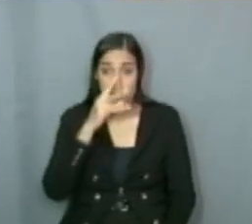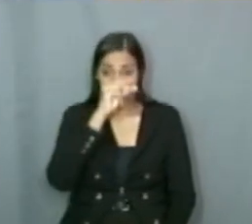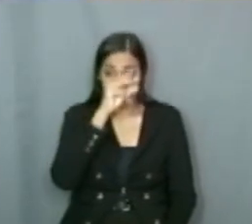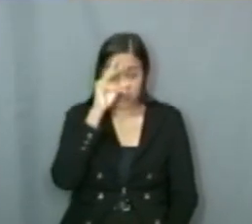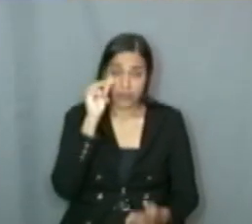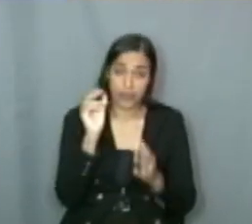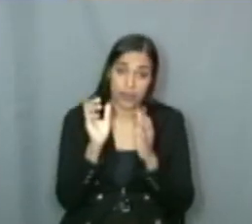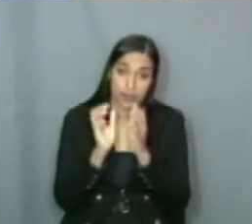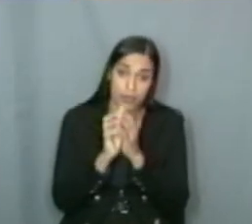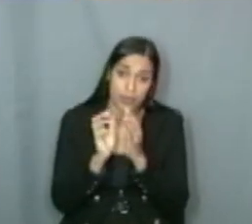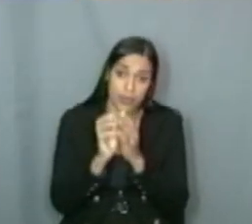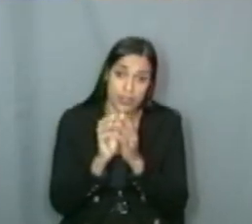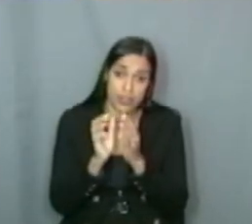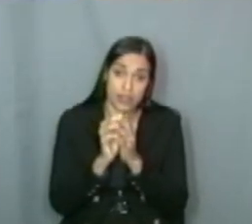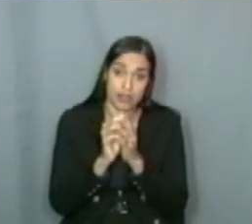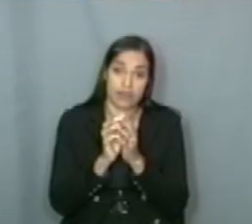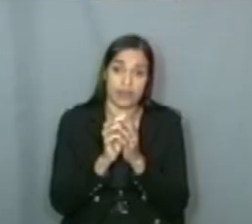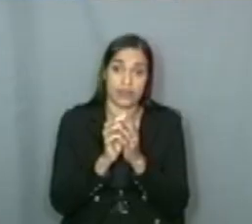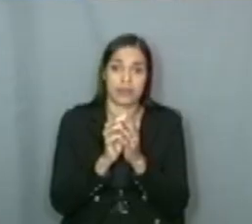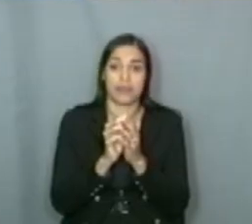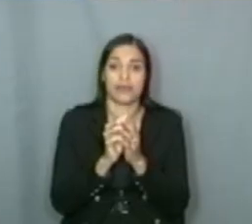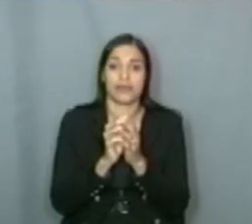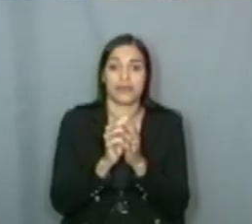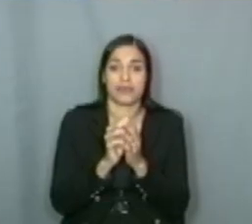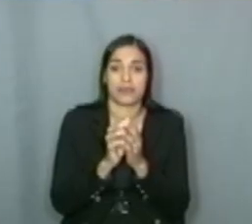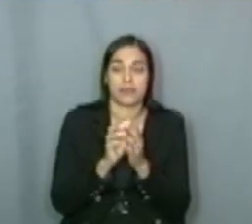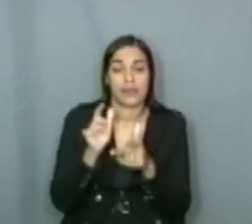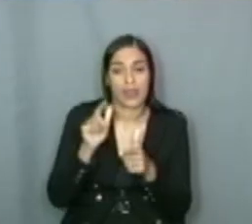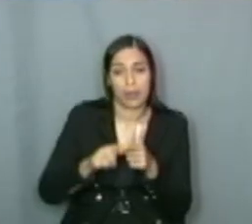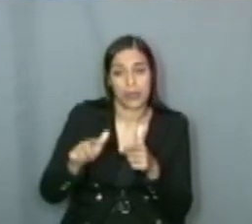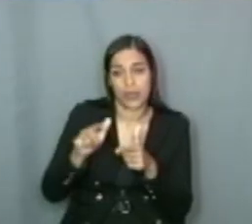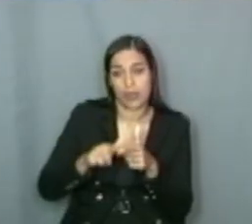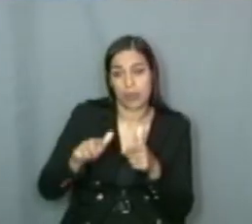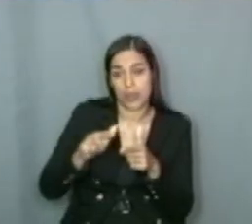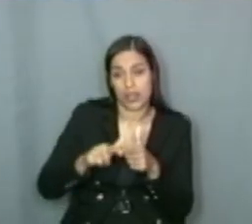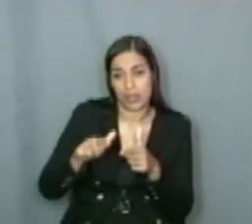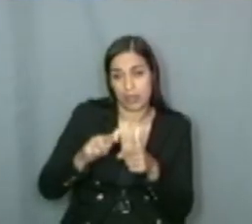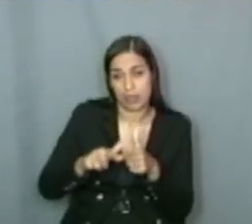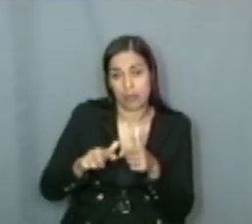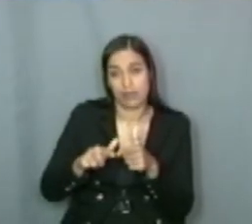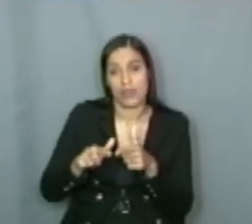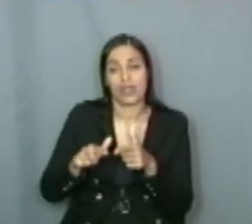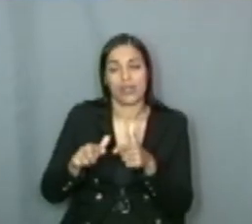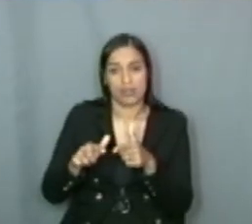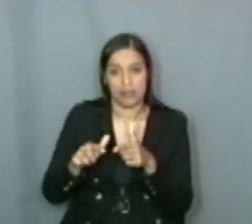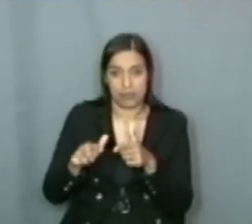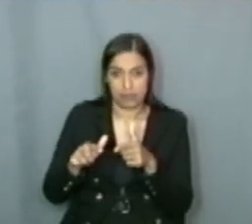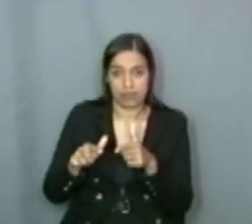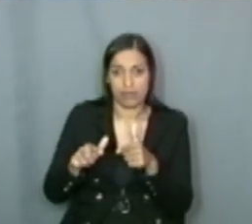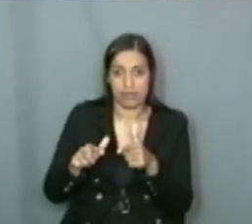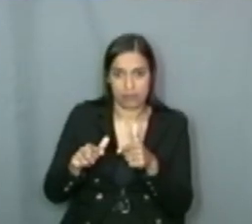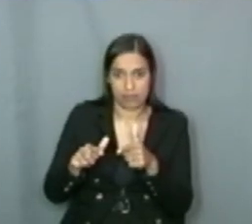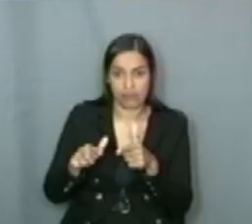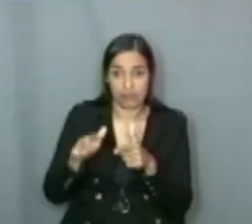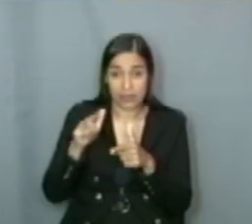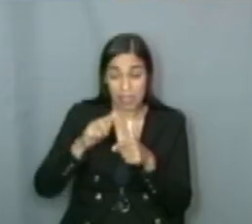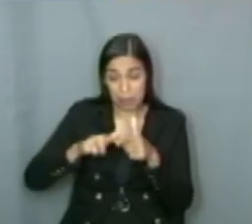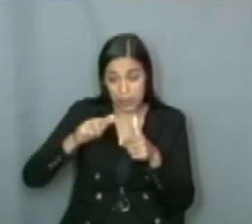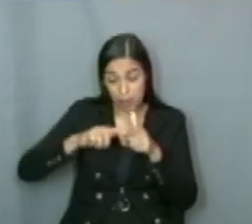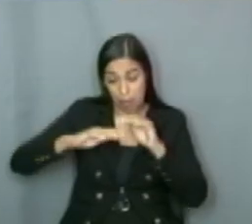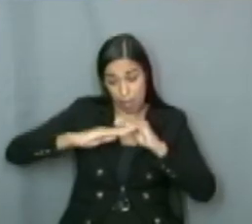Recife para que adote providências quanto a bueiros que apresentam sinais de afundamento e